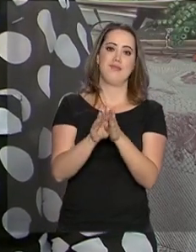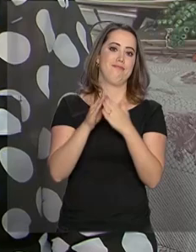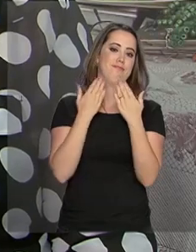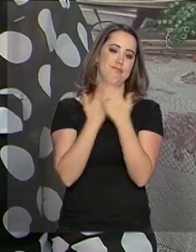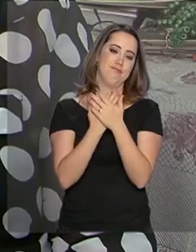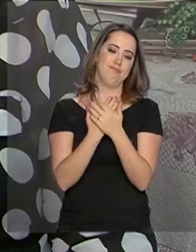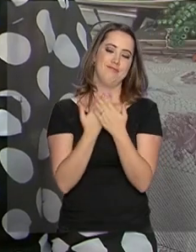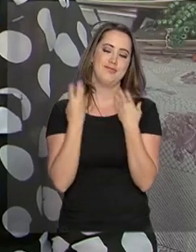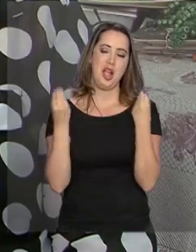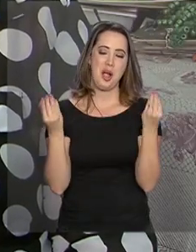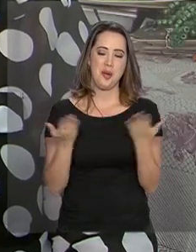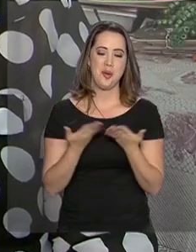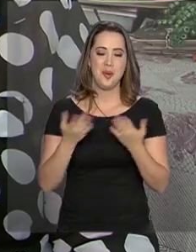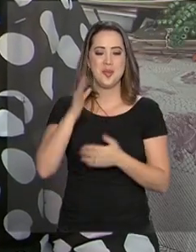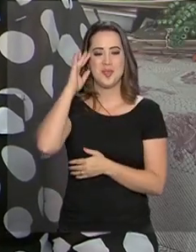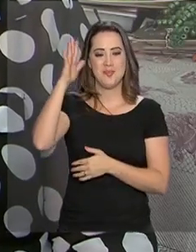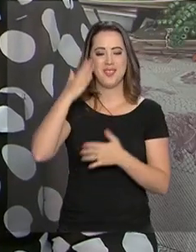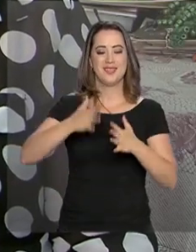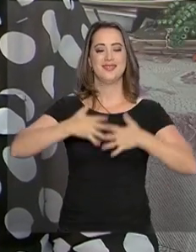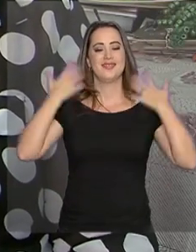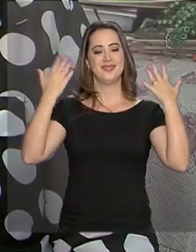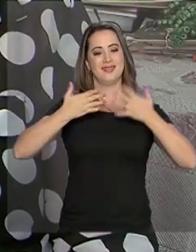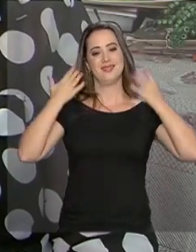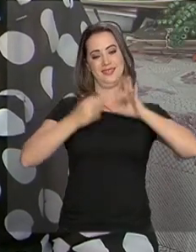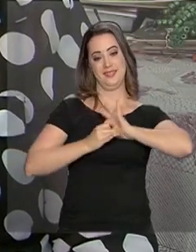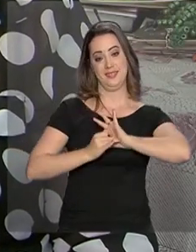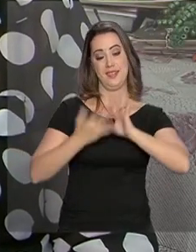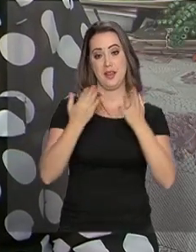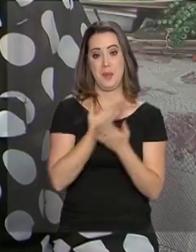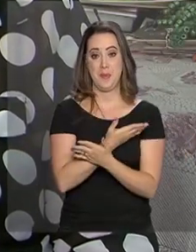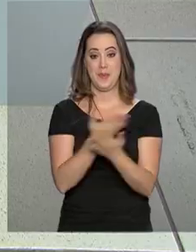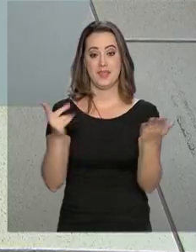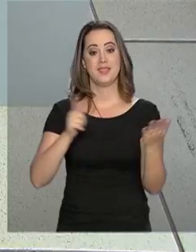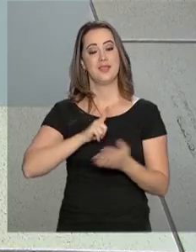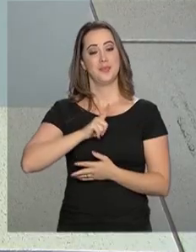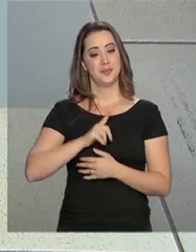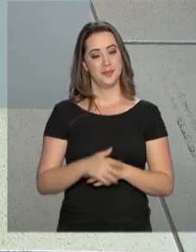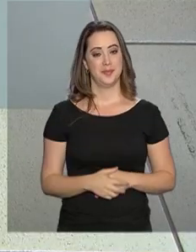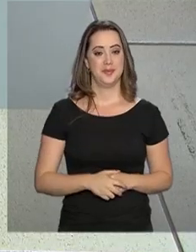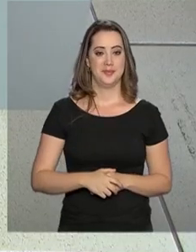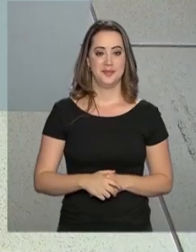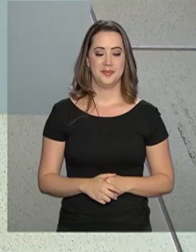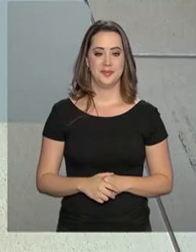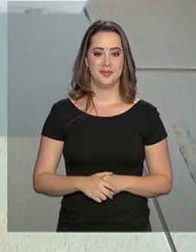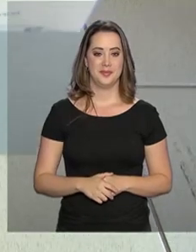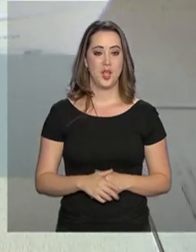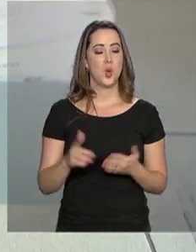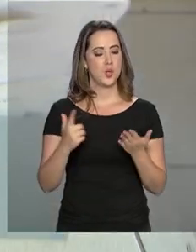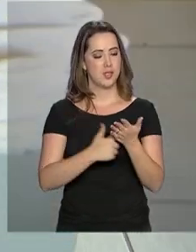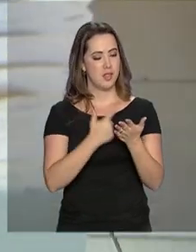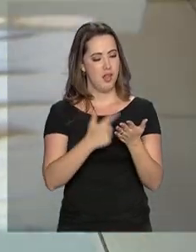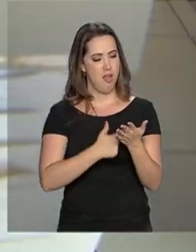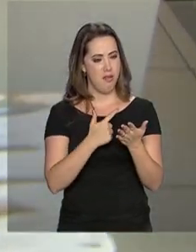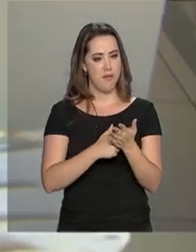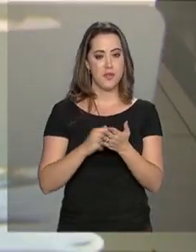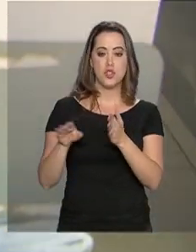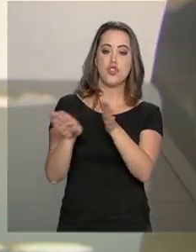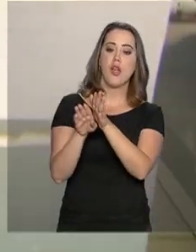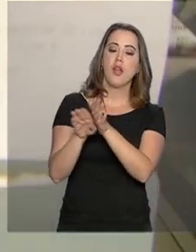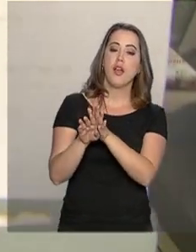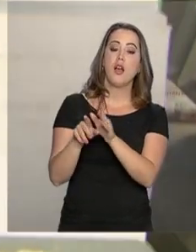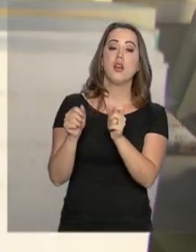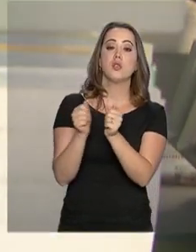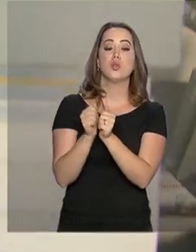Então imagine agora a alegria, a autonomia, né, que eles vão ter. Os livros em tinta braille chegarão às salas de aula